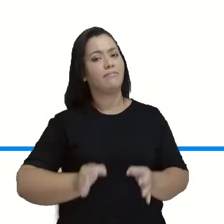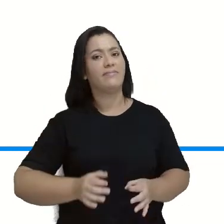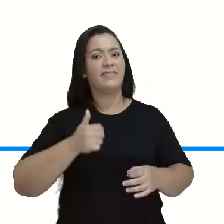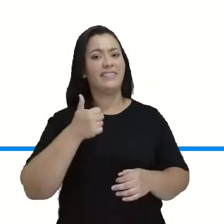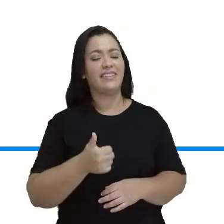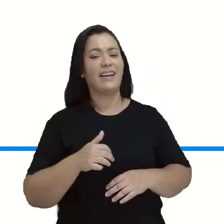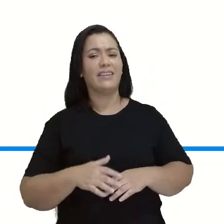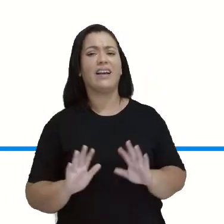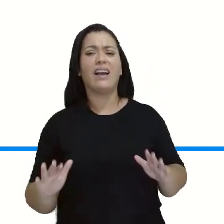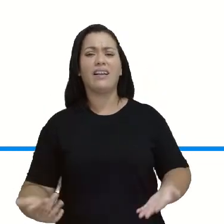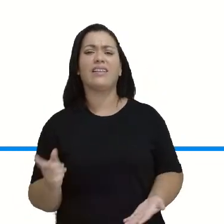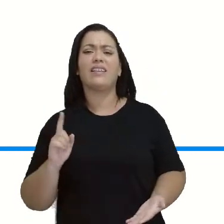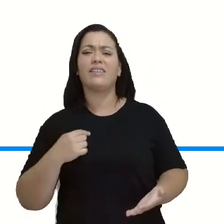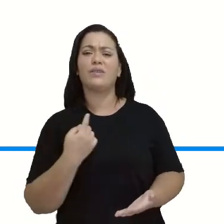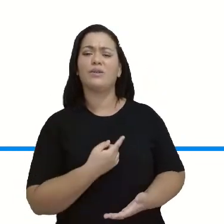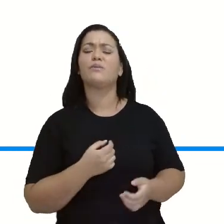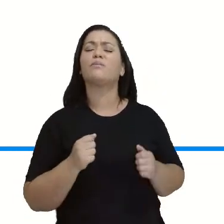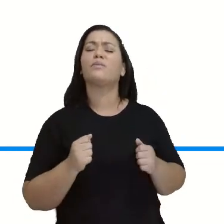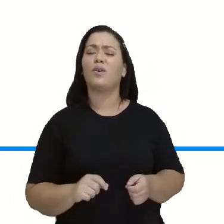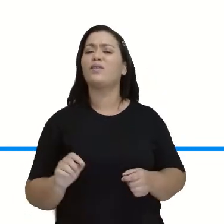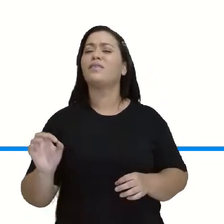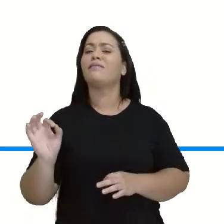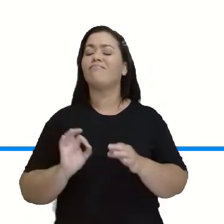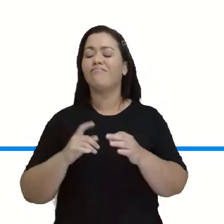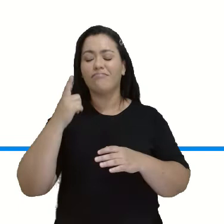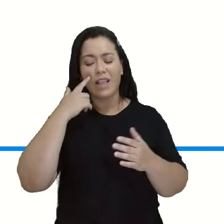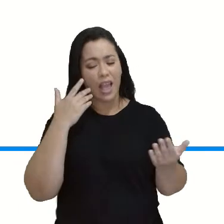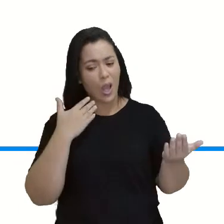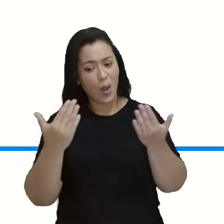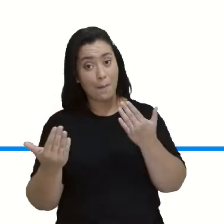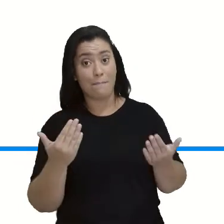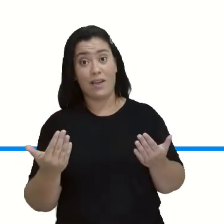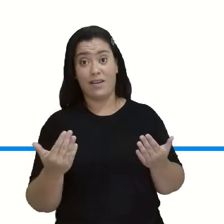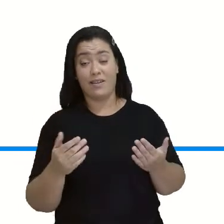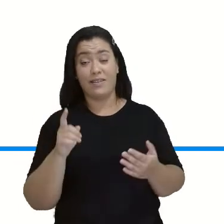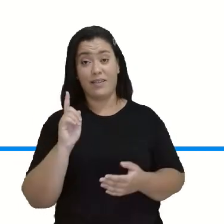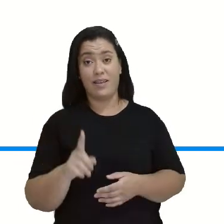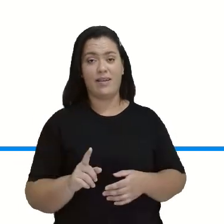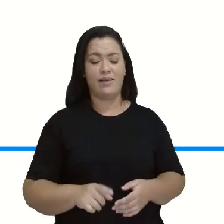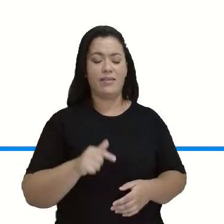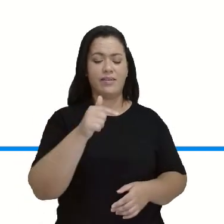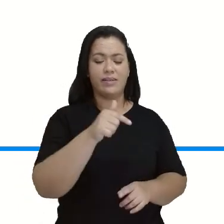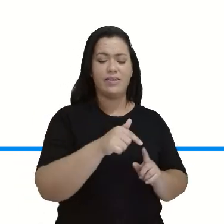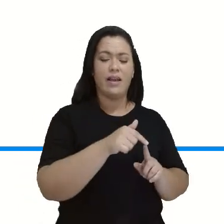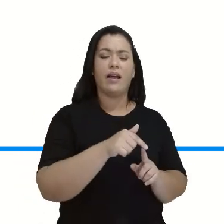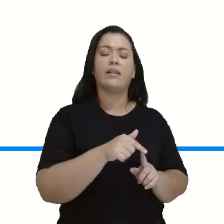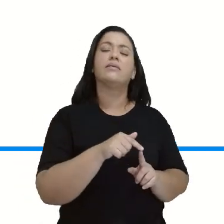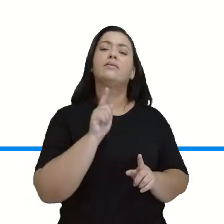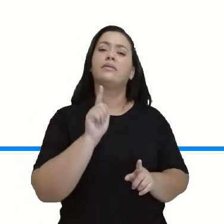exatamente. A gente pode fazer aí, né, a comparação saindo de 7